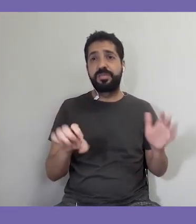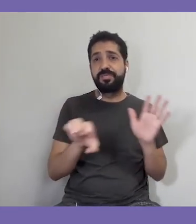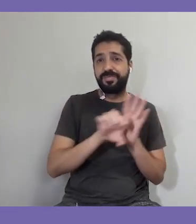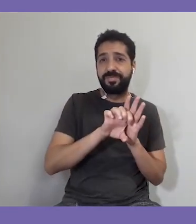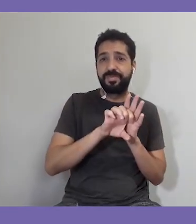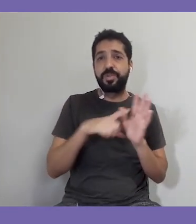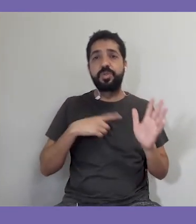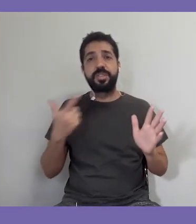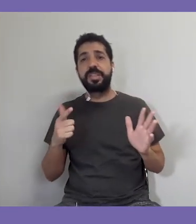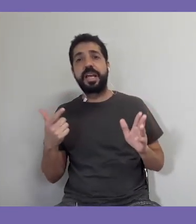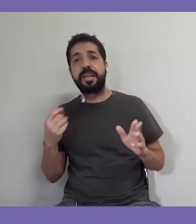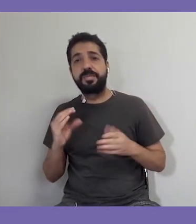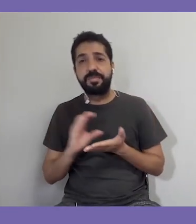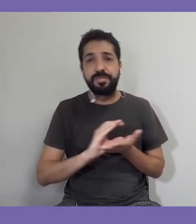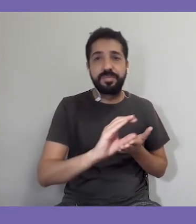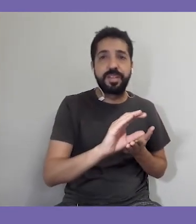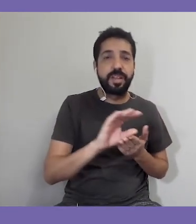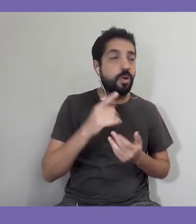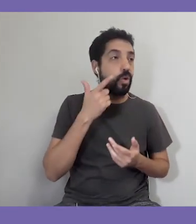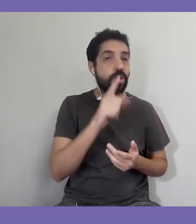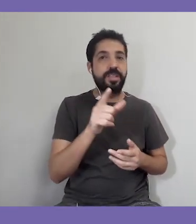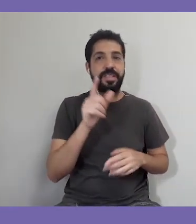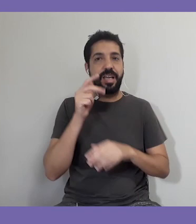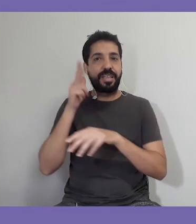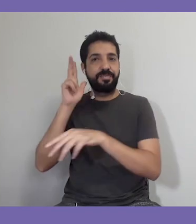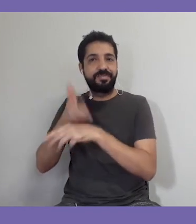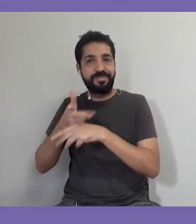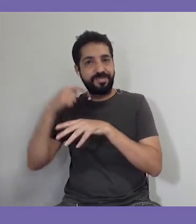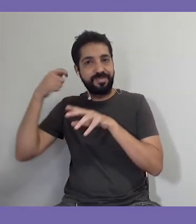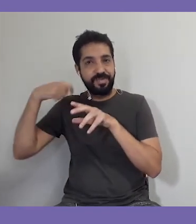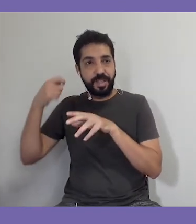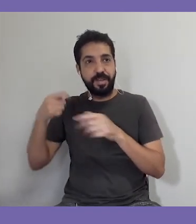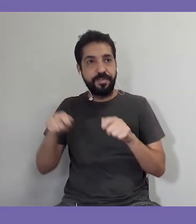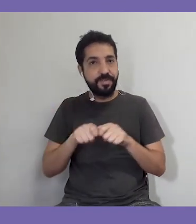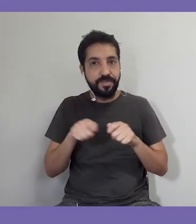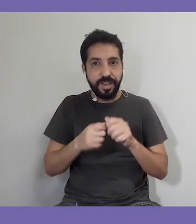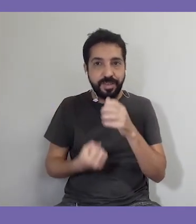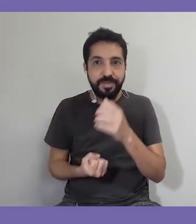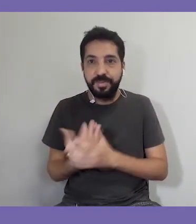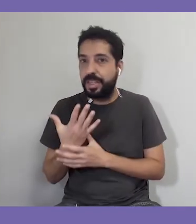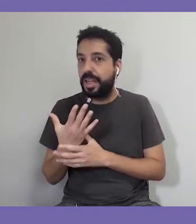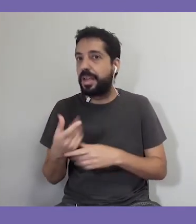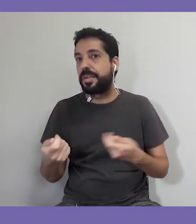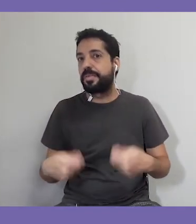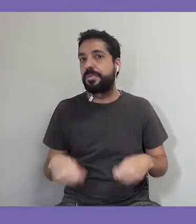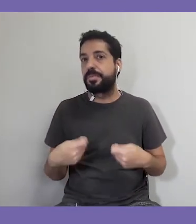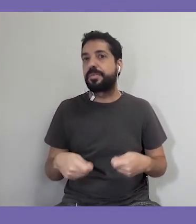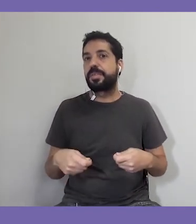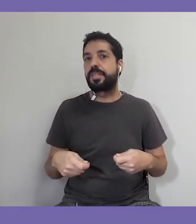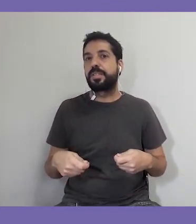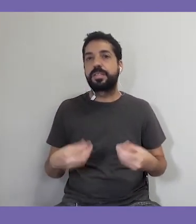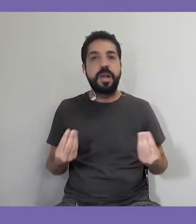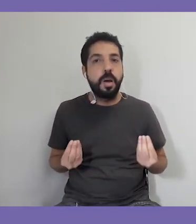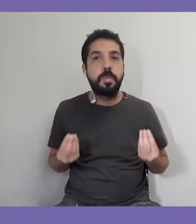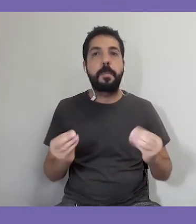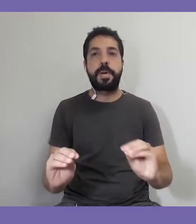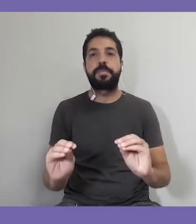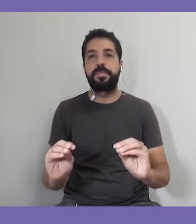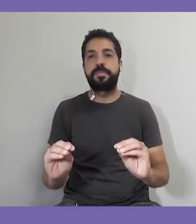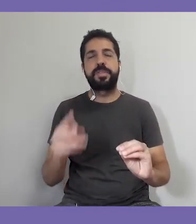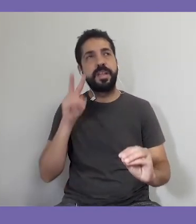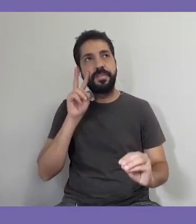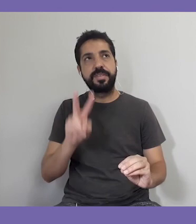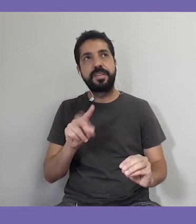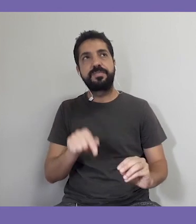edital, tá sem grana, você vai, descola uma câmera 5D encostada, roda o filme e tem que dar um jeito Aham. de